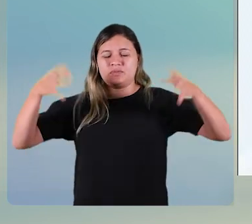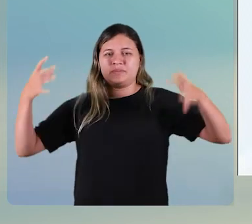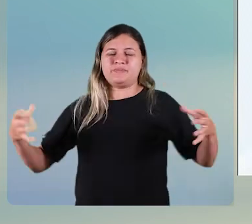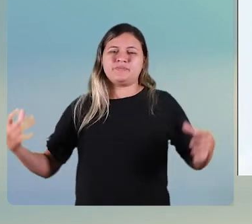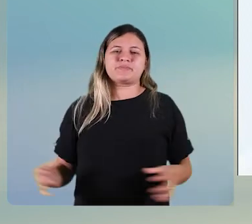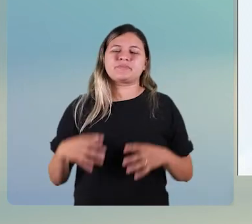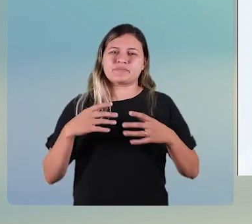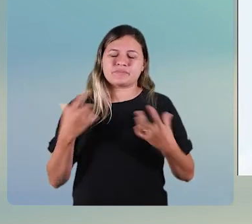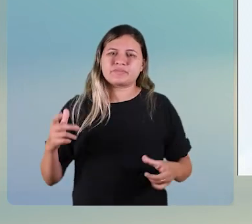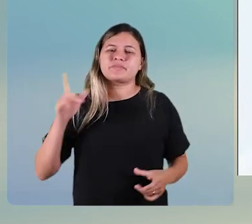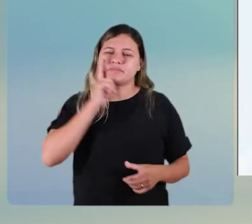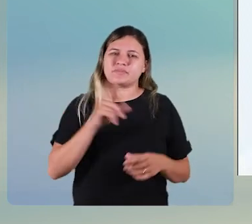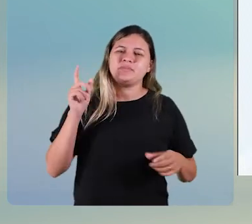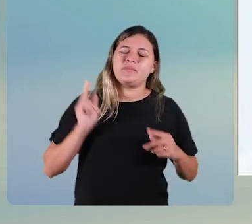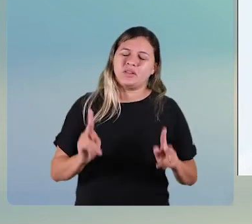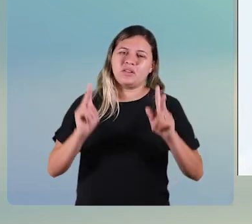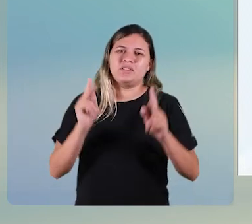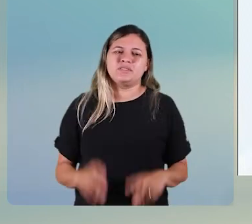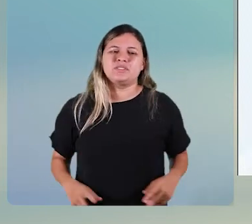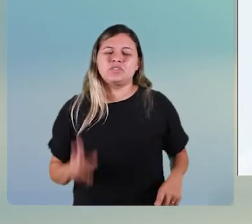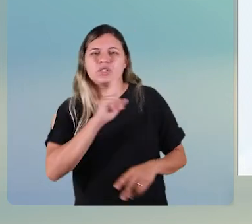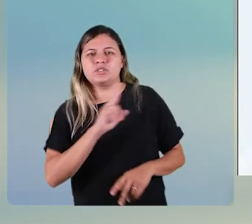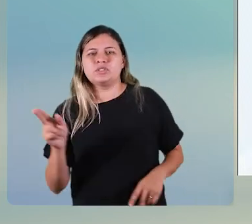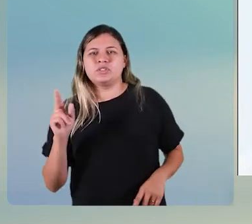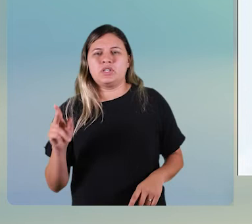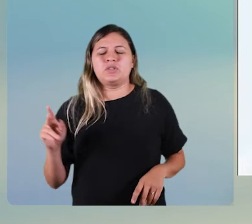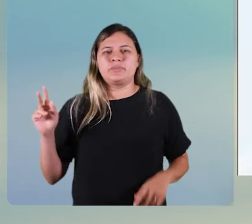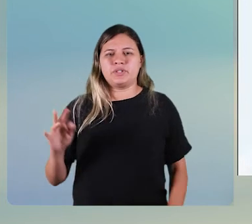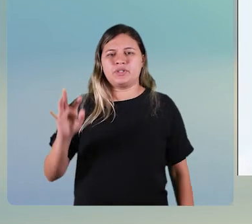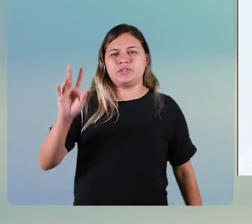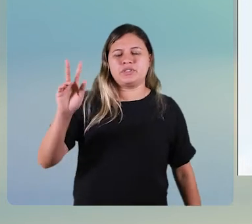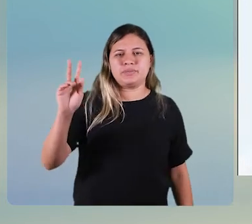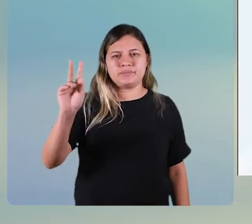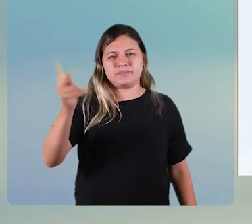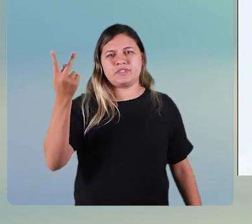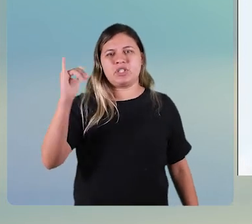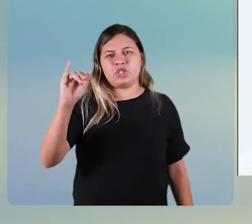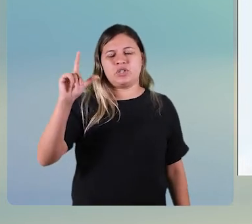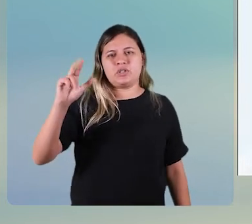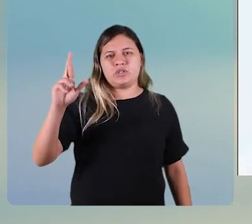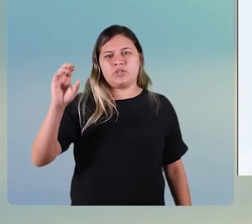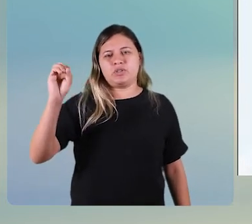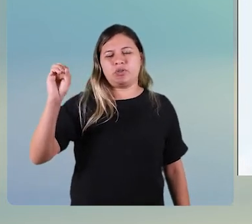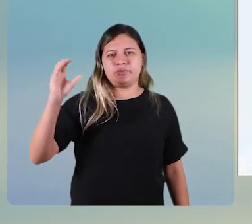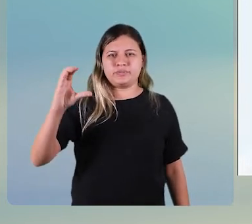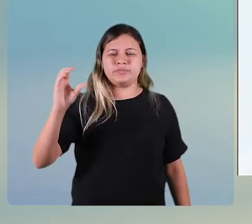né? Alguns resquícios aí de radioatividade, de crianças que nascem com má formação,